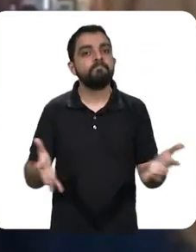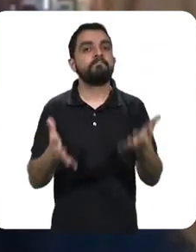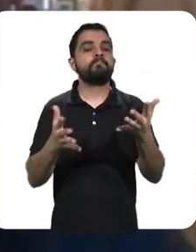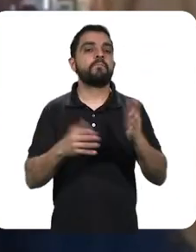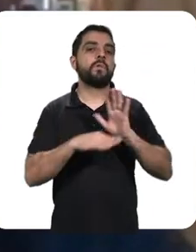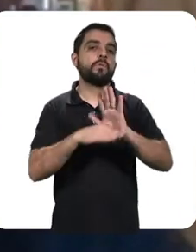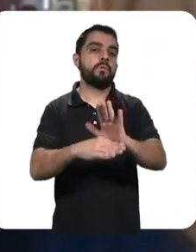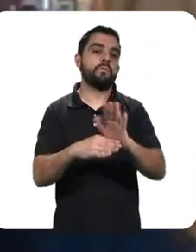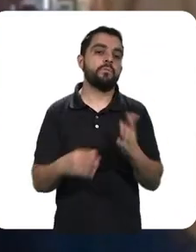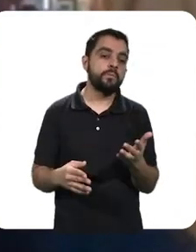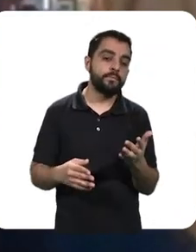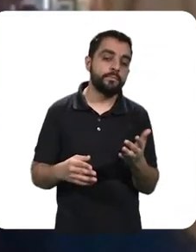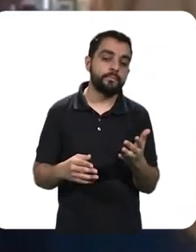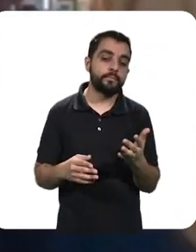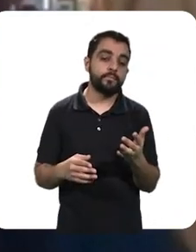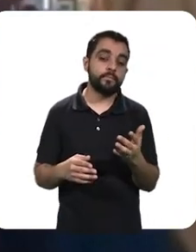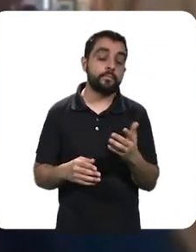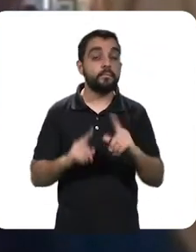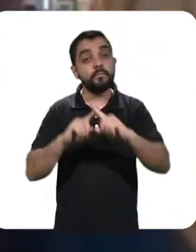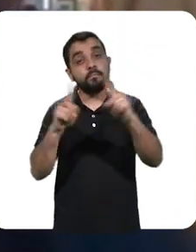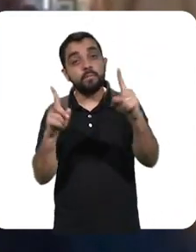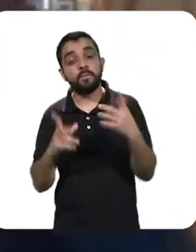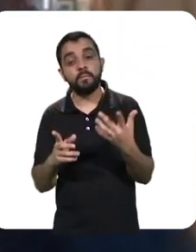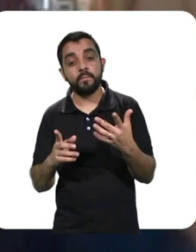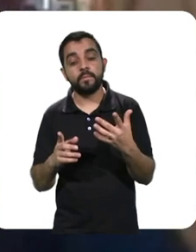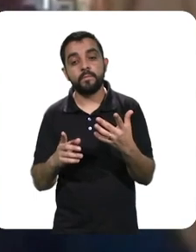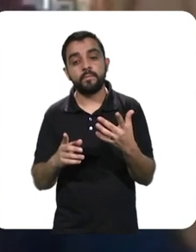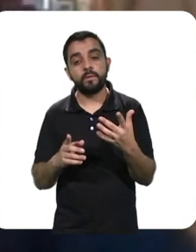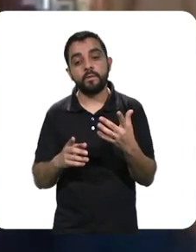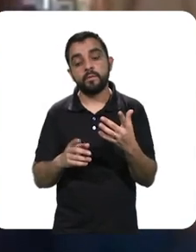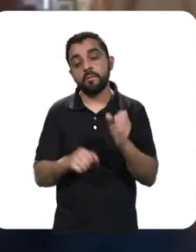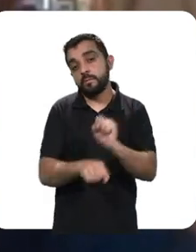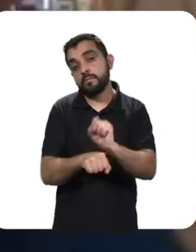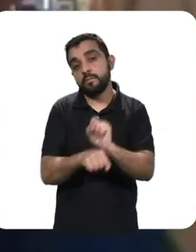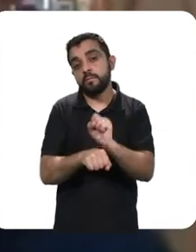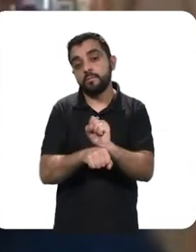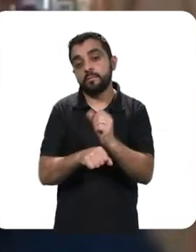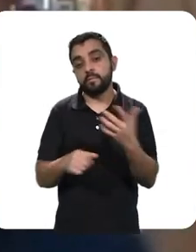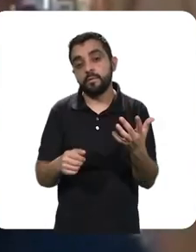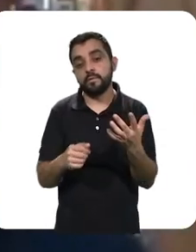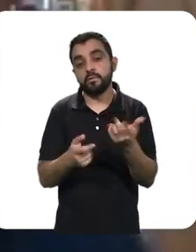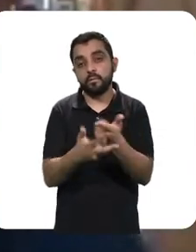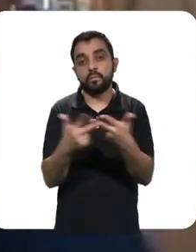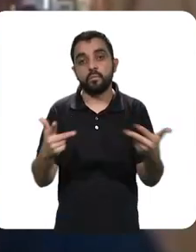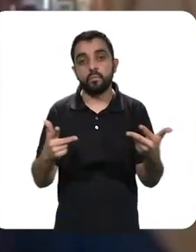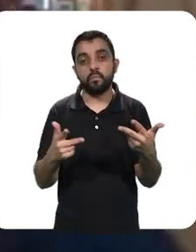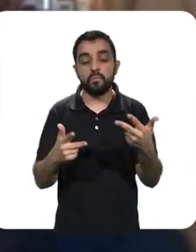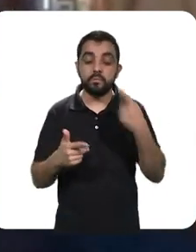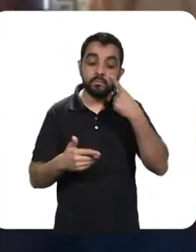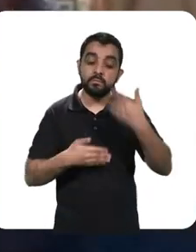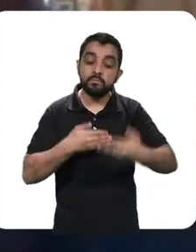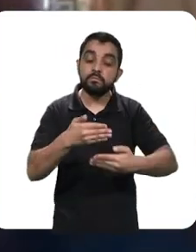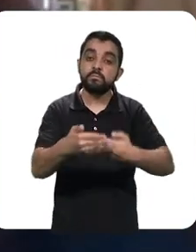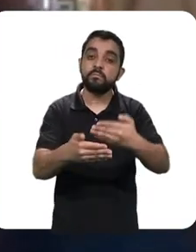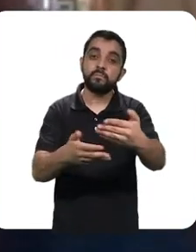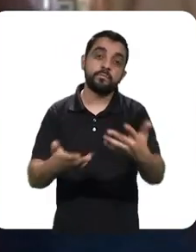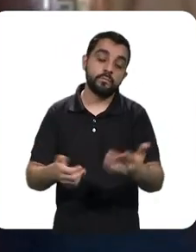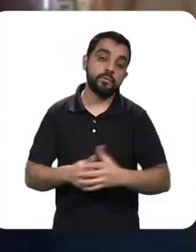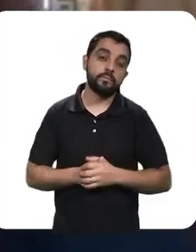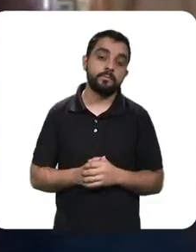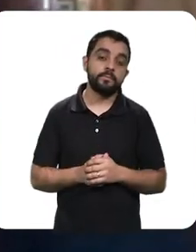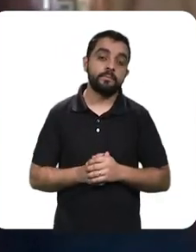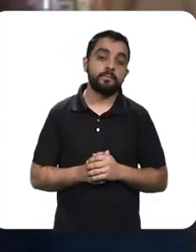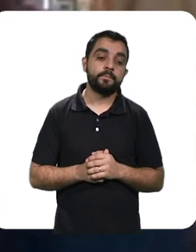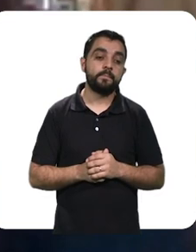da medida que ele pode, mas que a gente está amargando situações que vêm ao longo do tempo que o Davidson